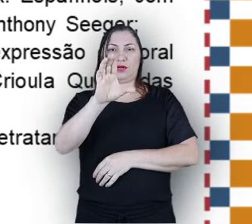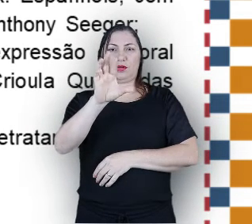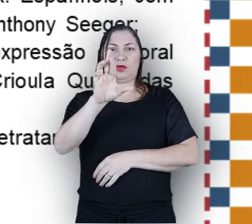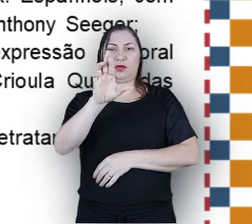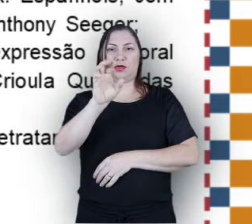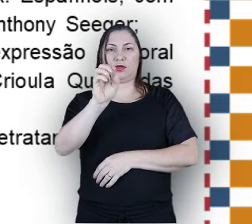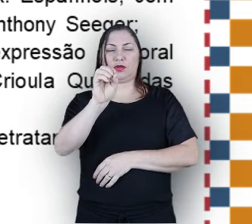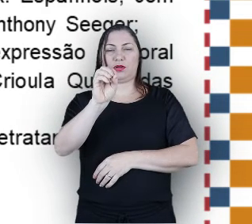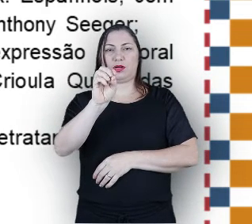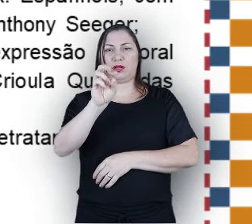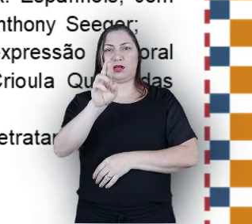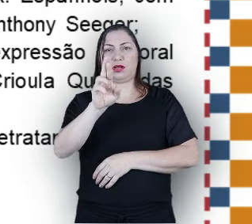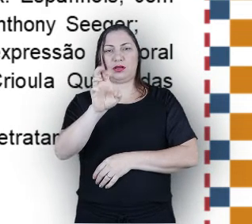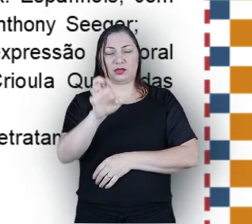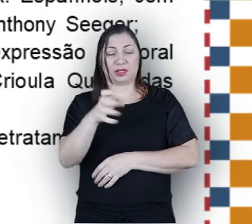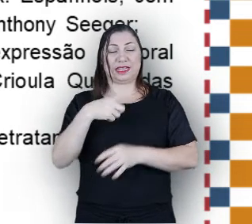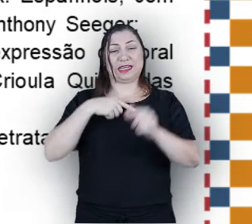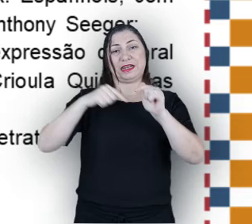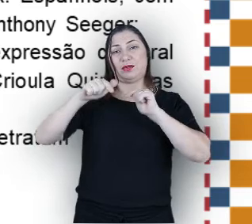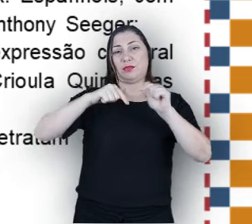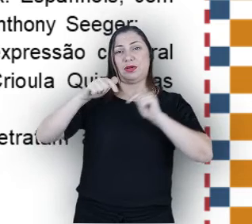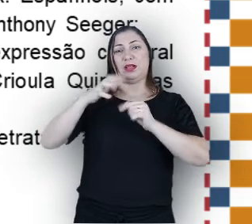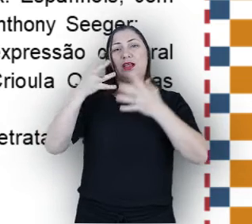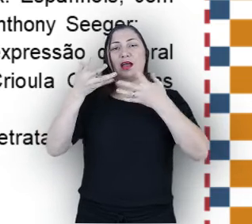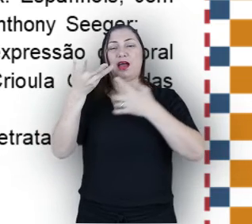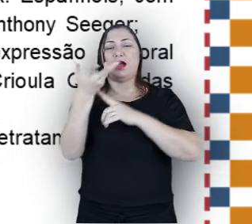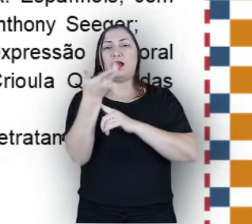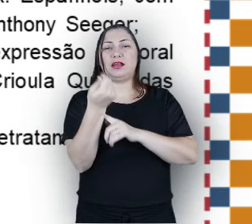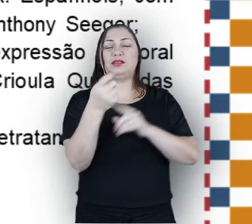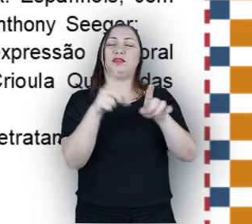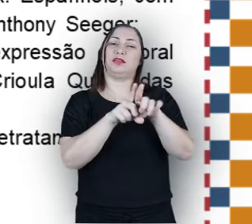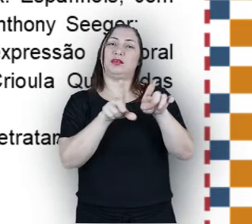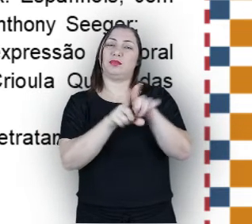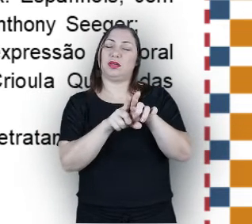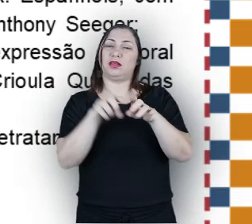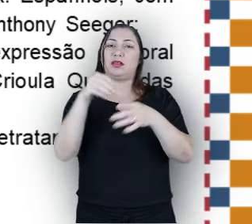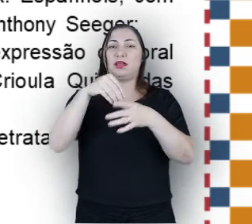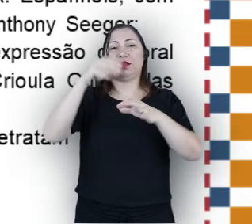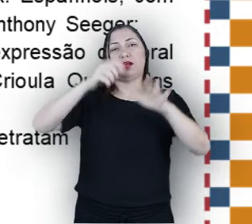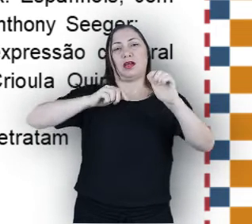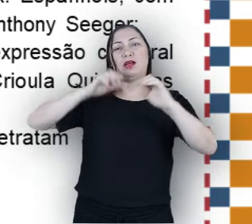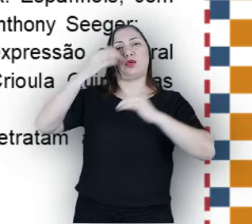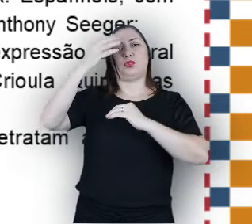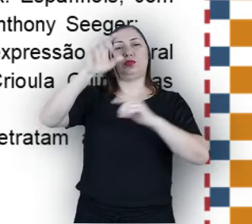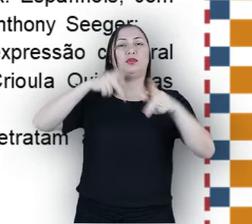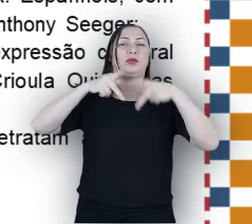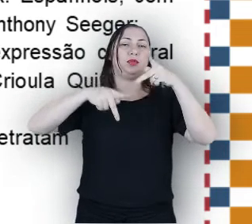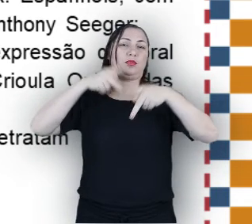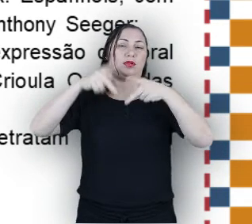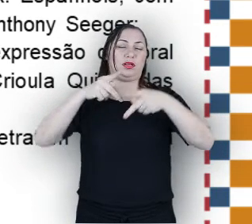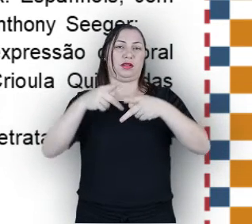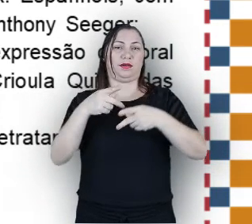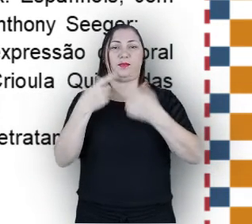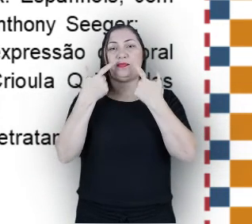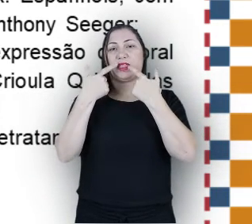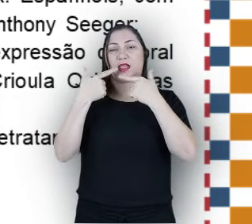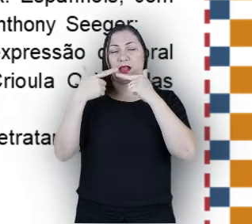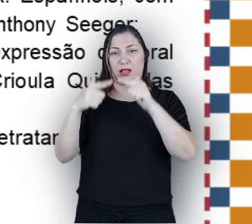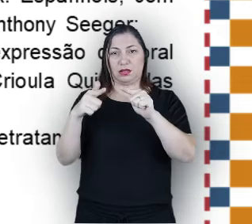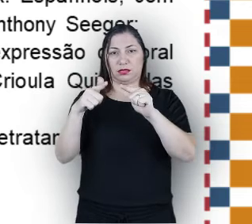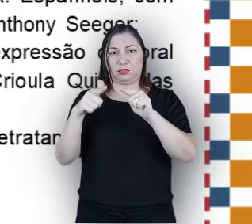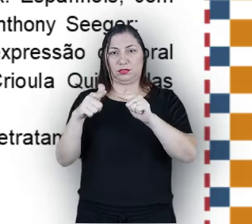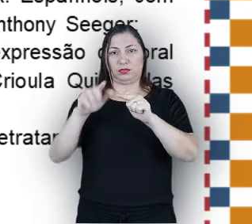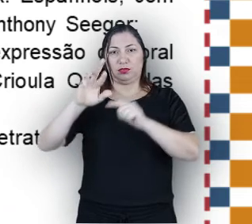ia sendo contemplada, referenciando o folclore, é claro. Nas artes visuais, como eu já falei,